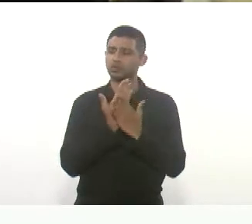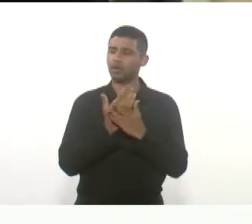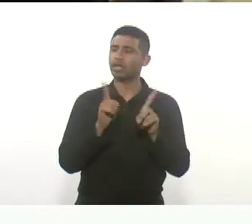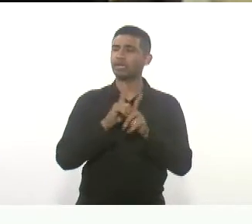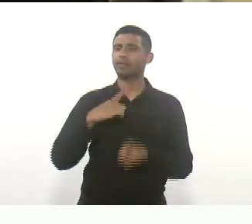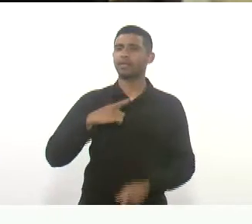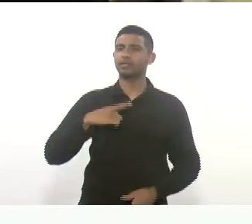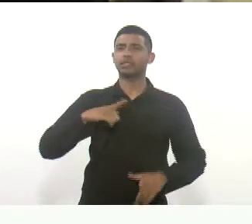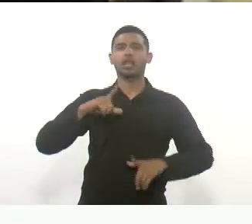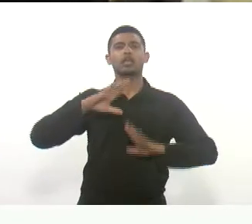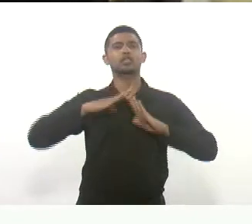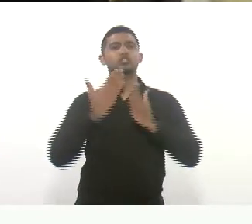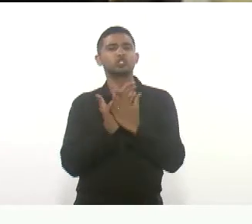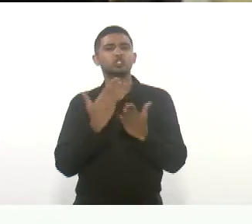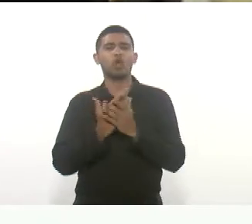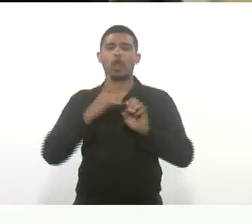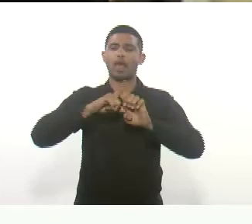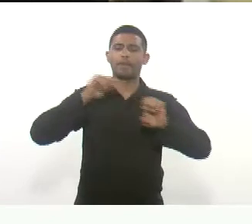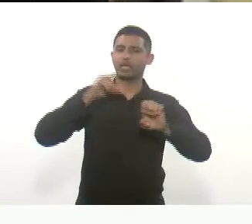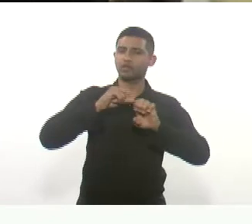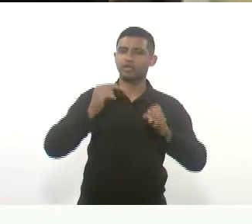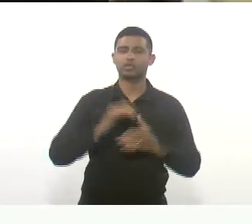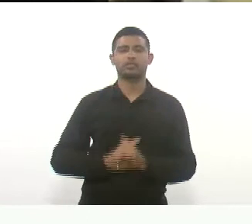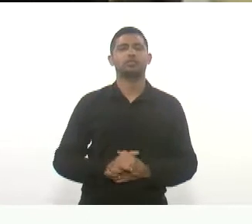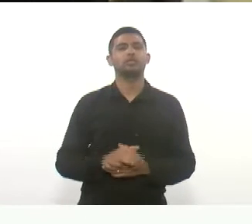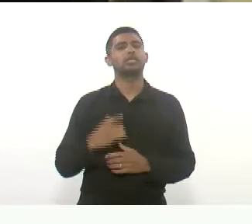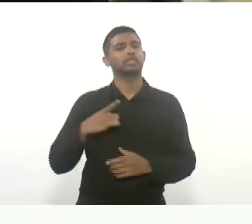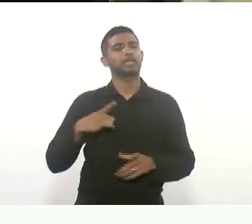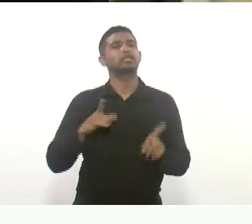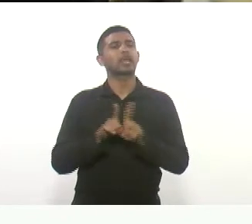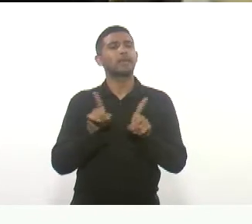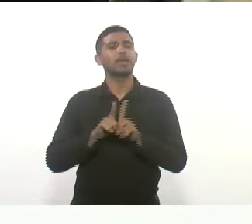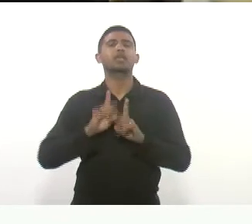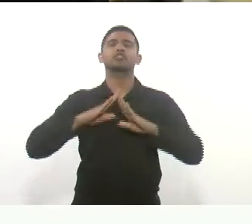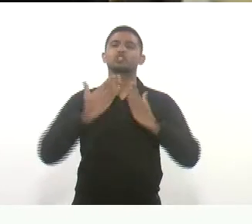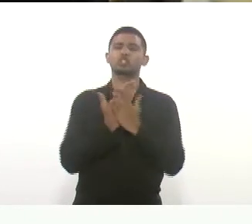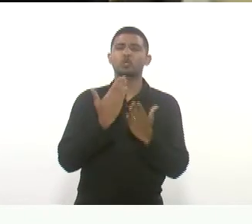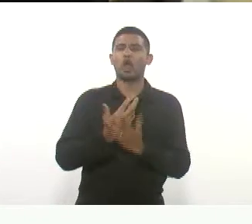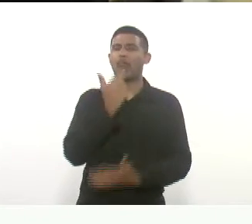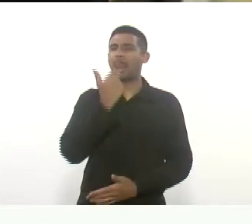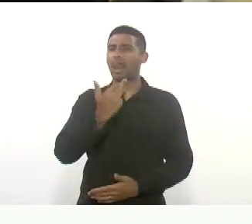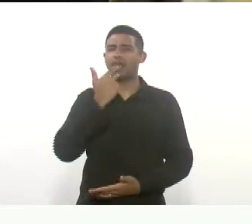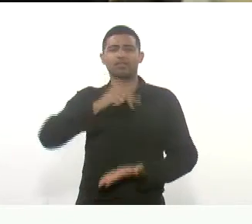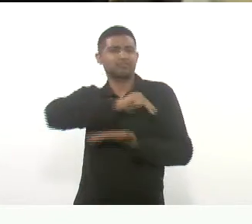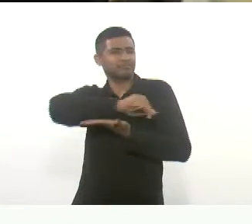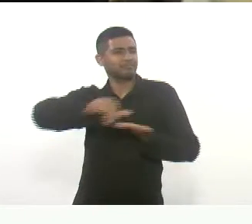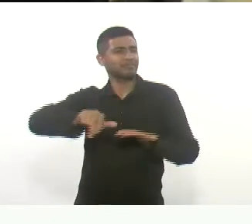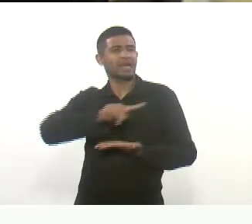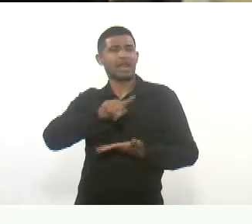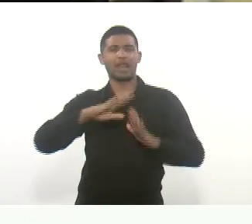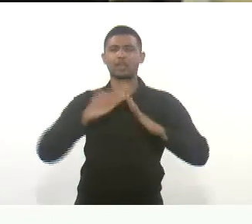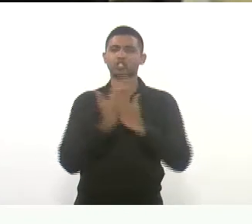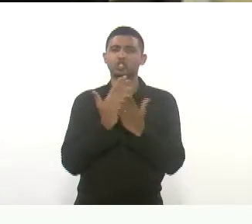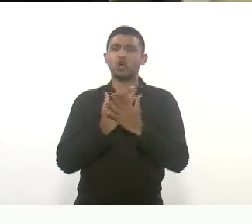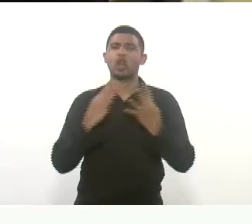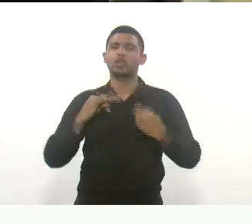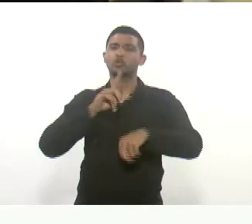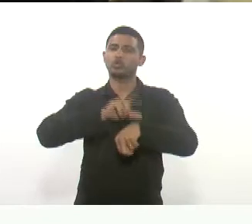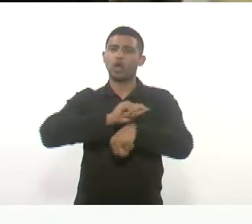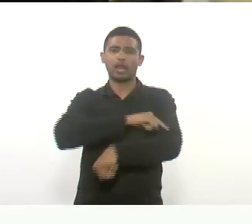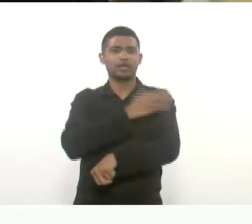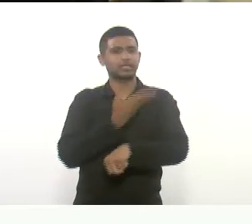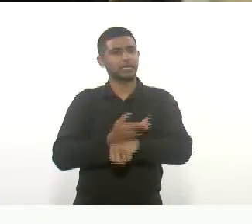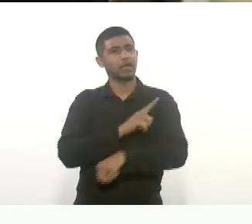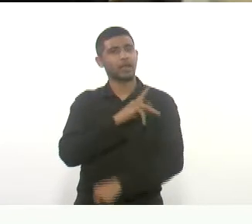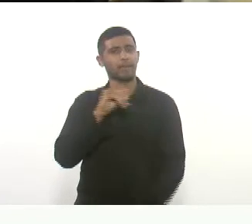escolas de empreendedorismo, como nós temos também as escolas bilíngues. Todas essas escolas são escolas em tempo integrais, e que